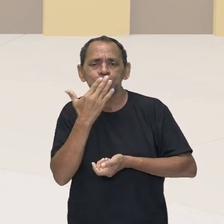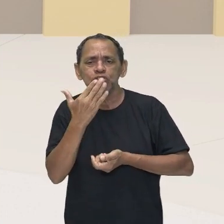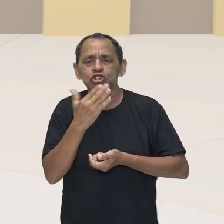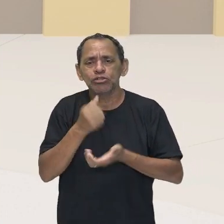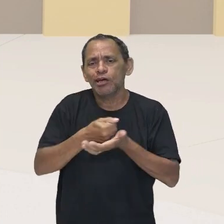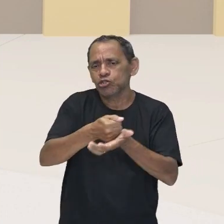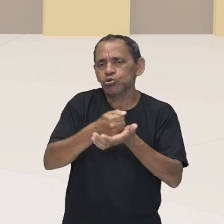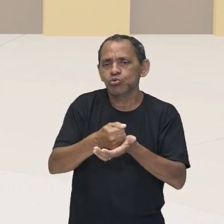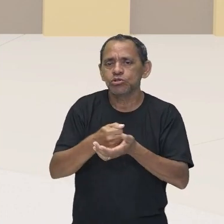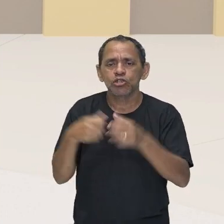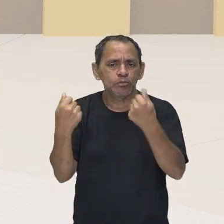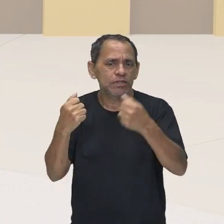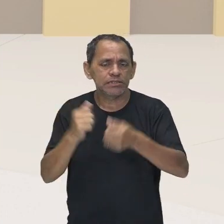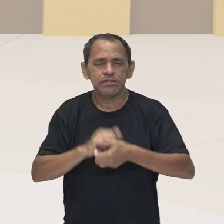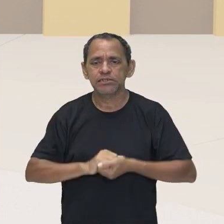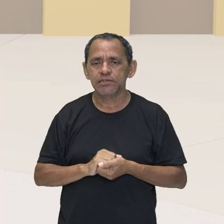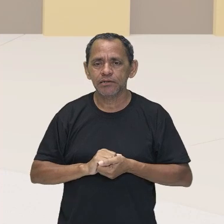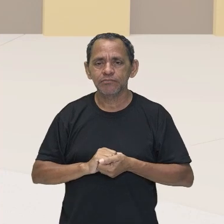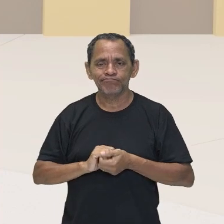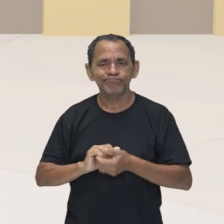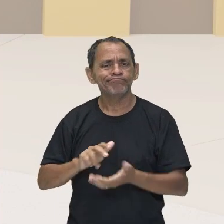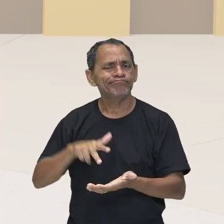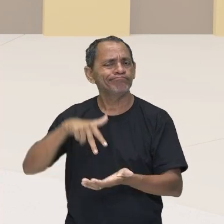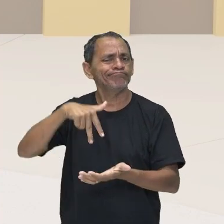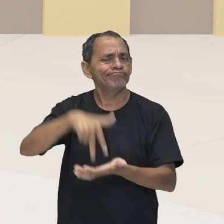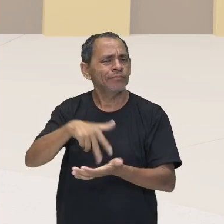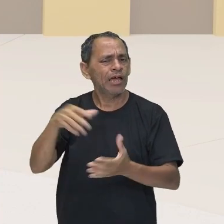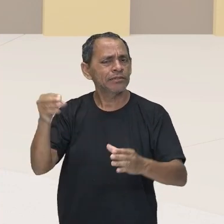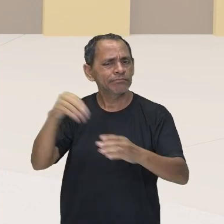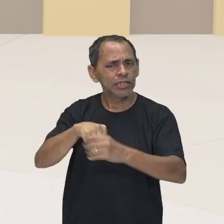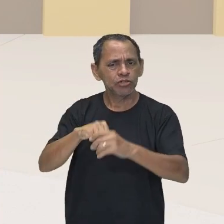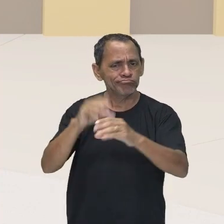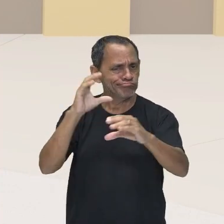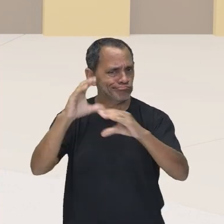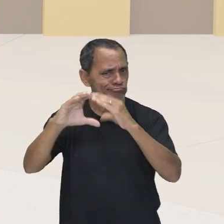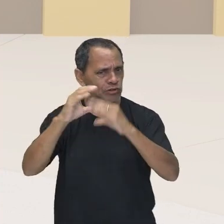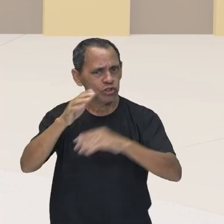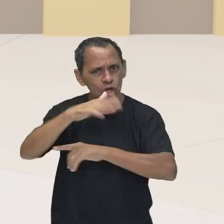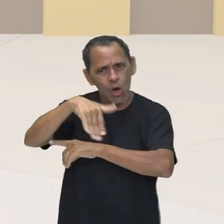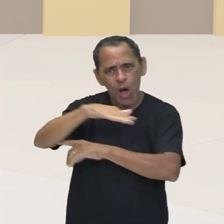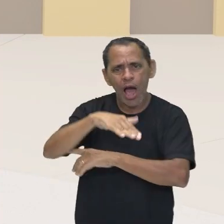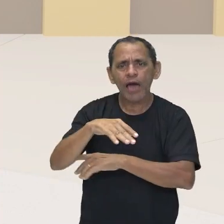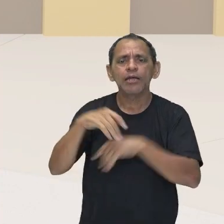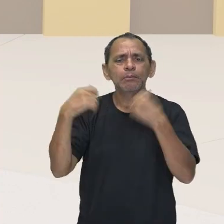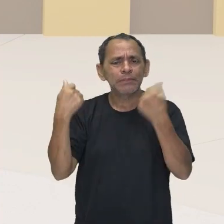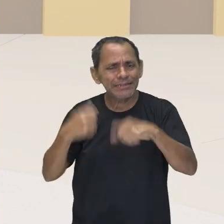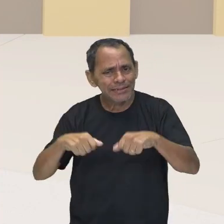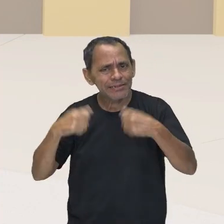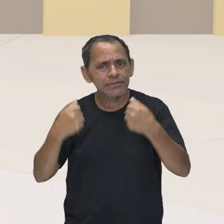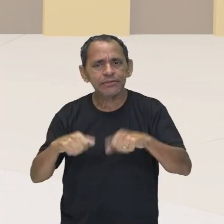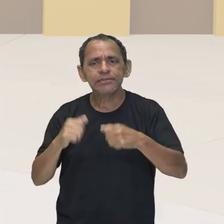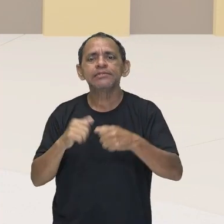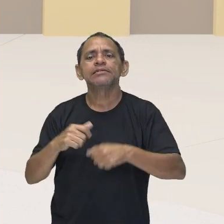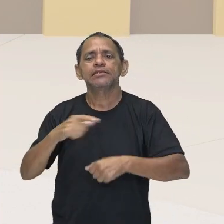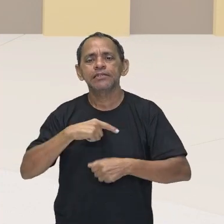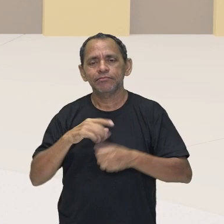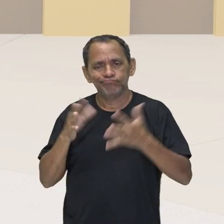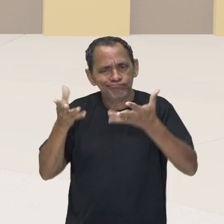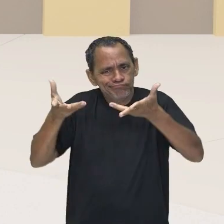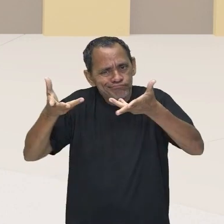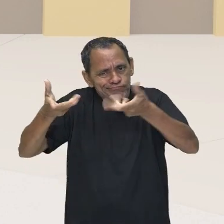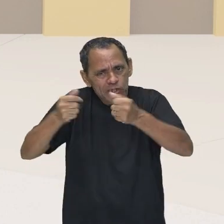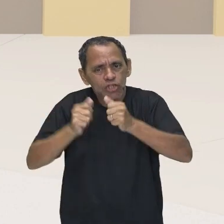receio de se expressar, o medo da comunicação, lembrando que essa comunicação é uma habilidade que pode